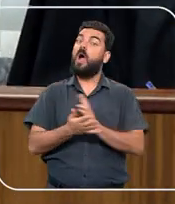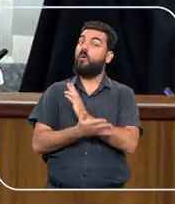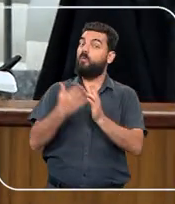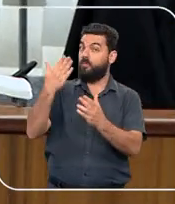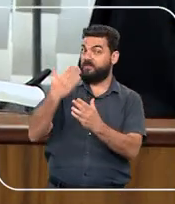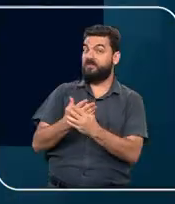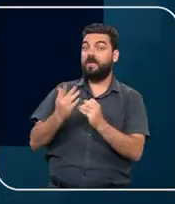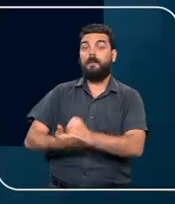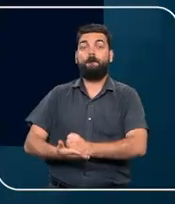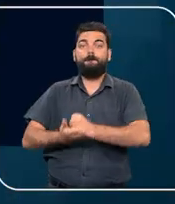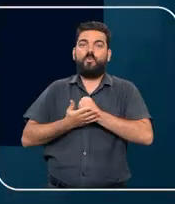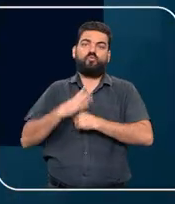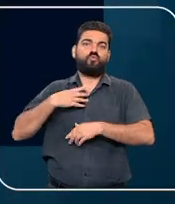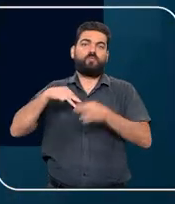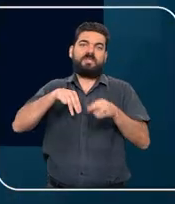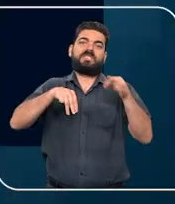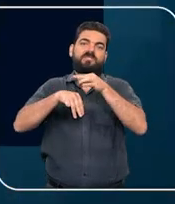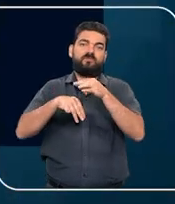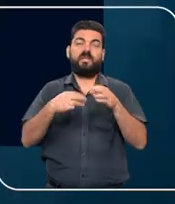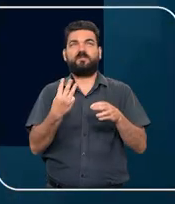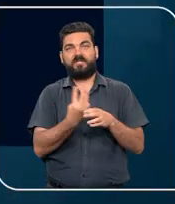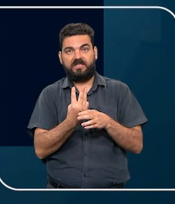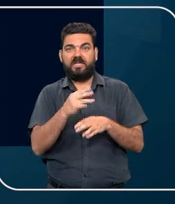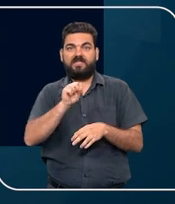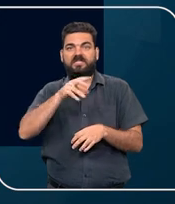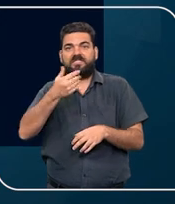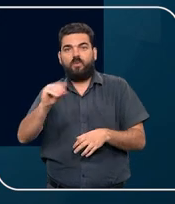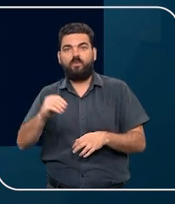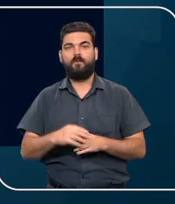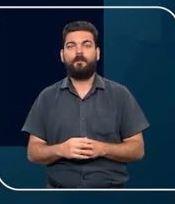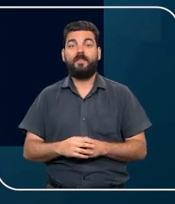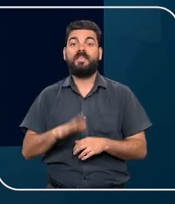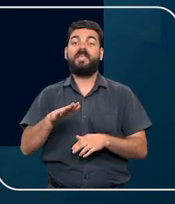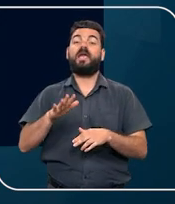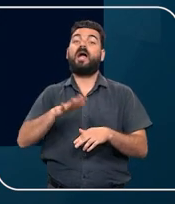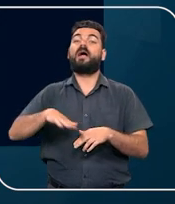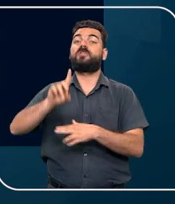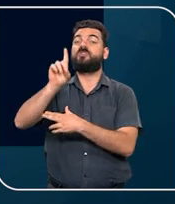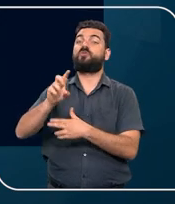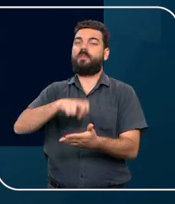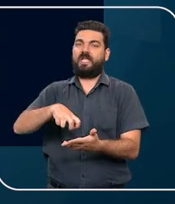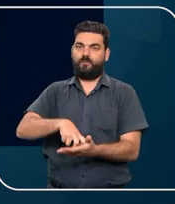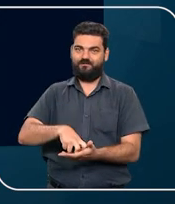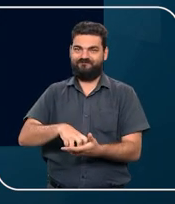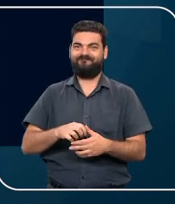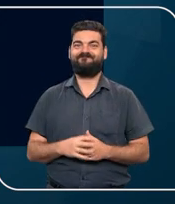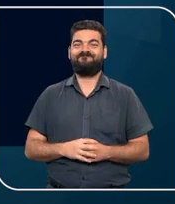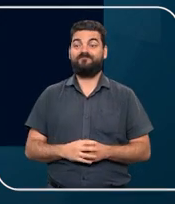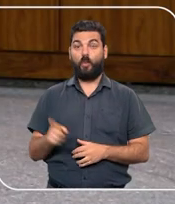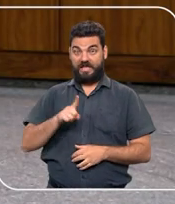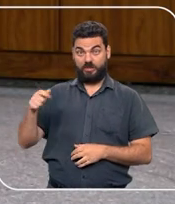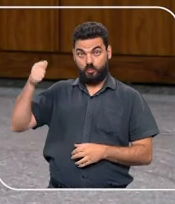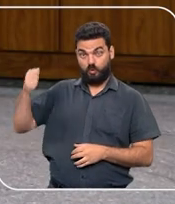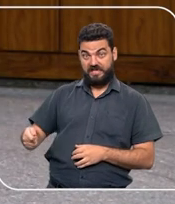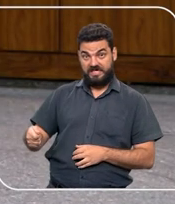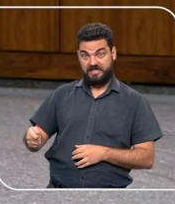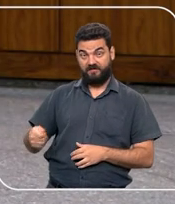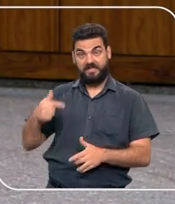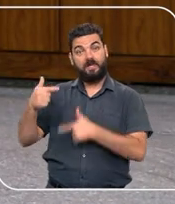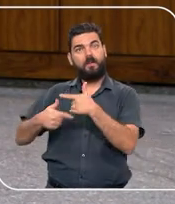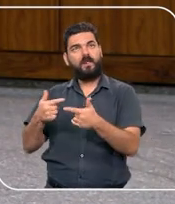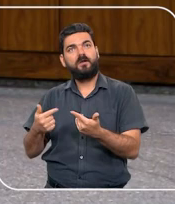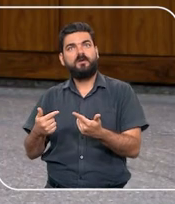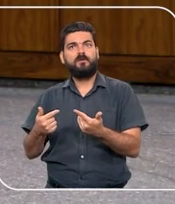e excepcional no auxílio aos gabinetes dos ministros da terceira sessão especializada em Direito Penal os juízes